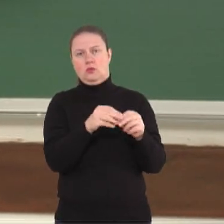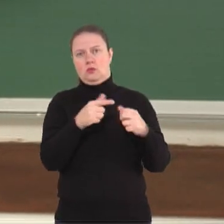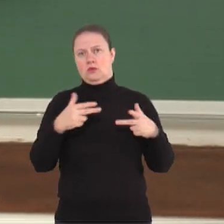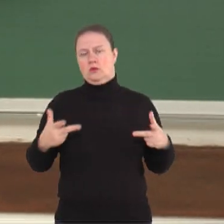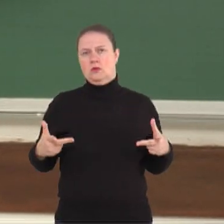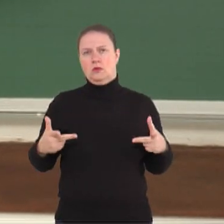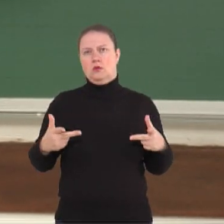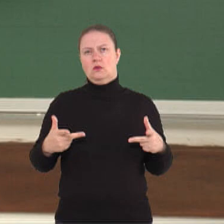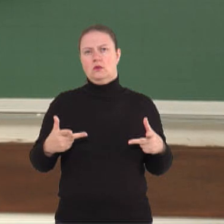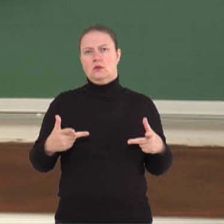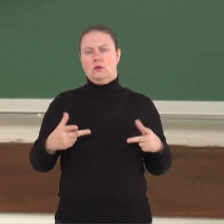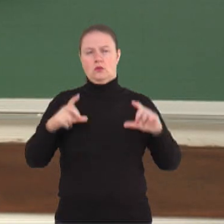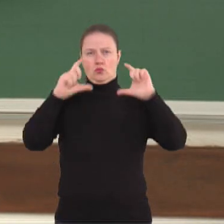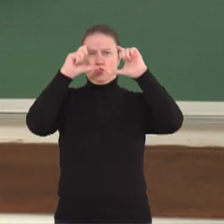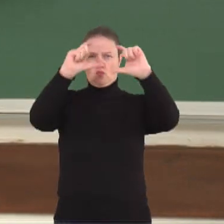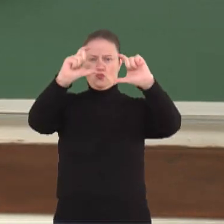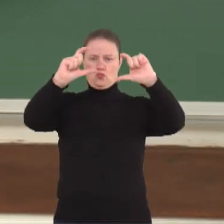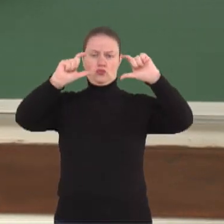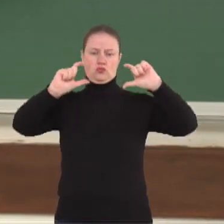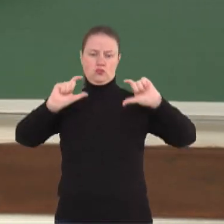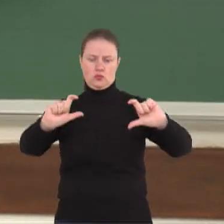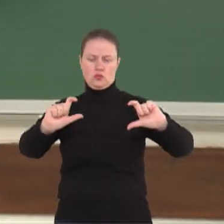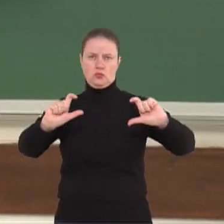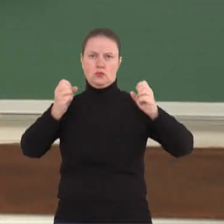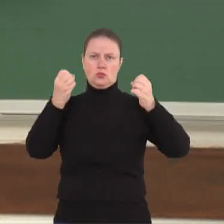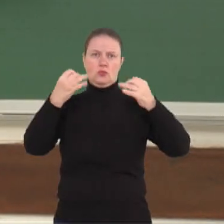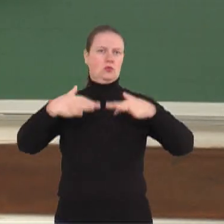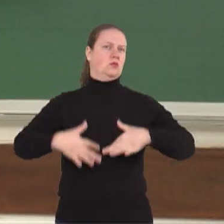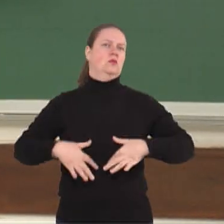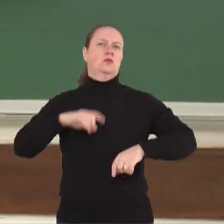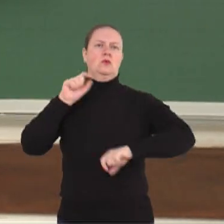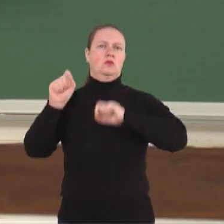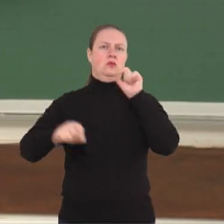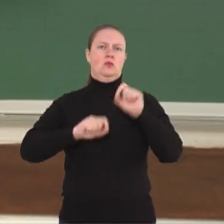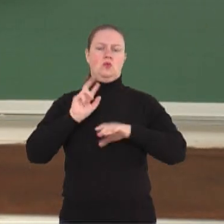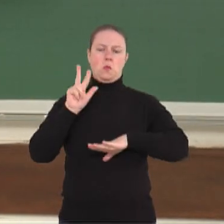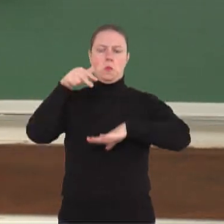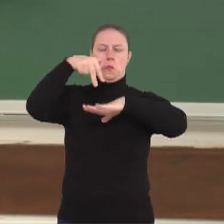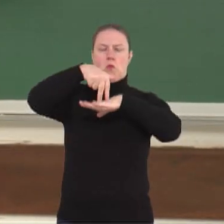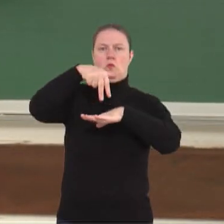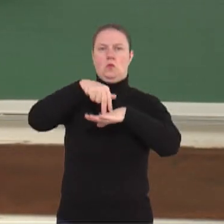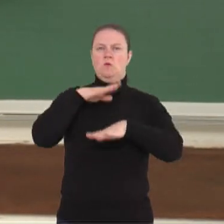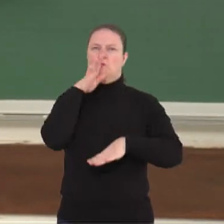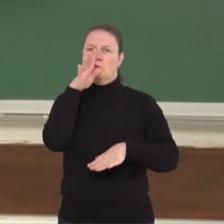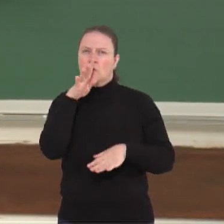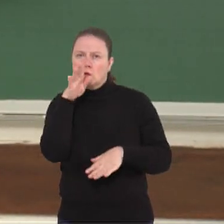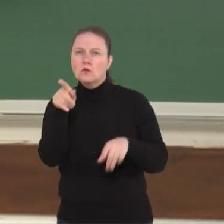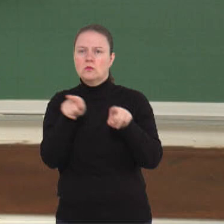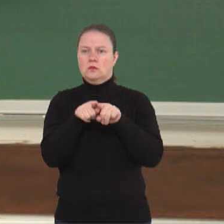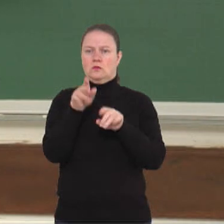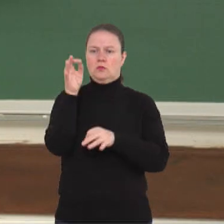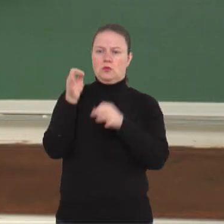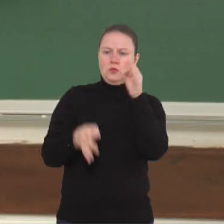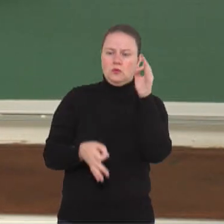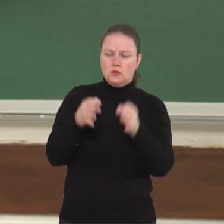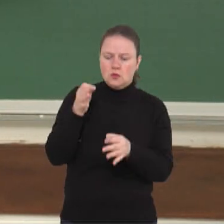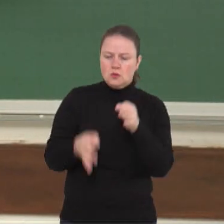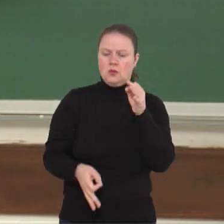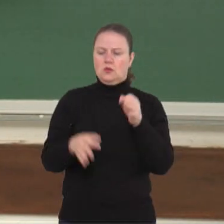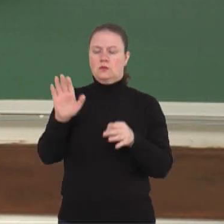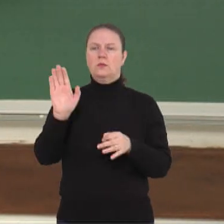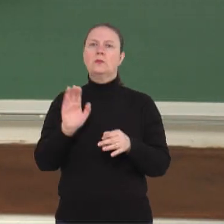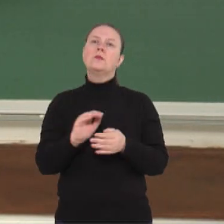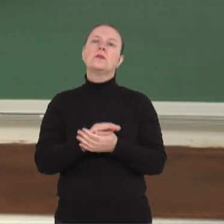todos esses 2 parágrafos aqui, eles marcam posicionamento, crítica e julgamento da Camila, que